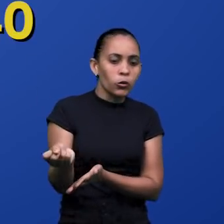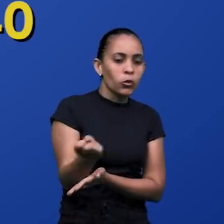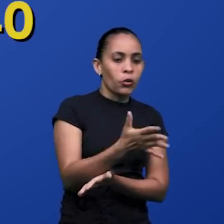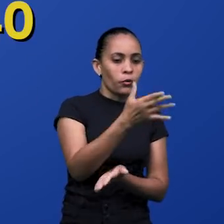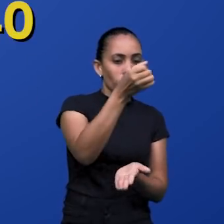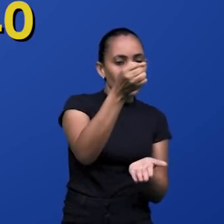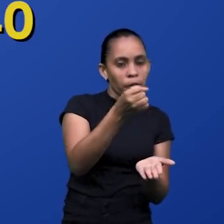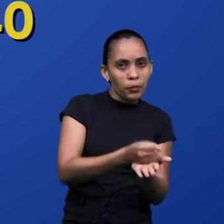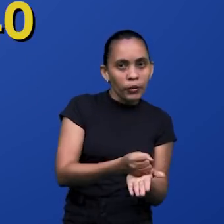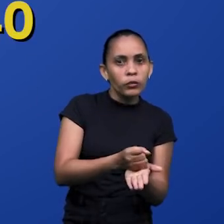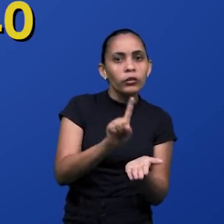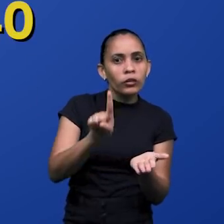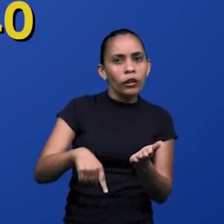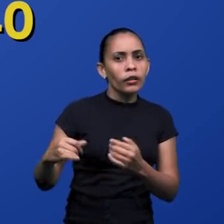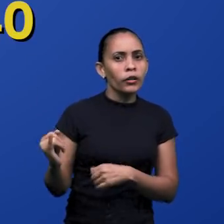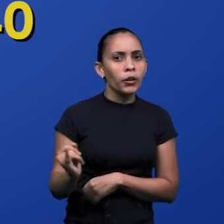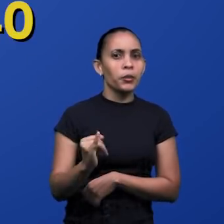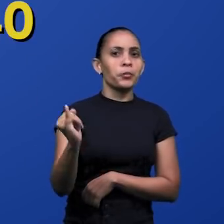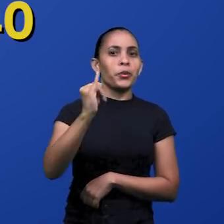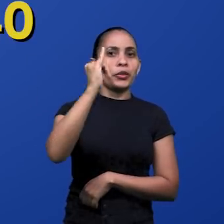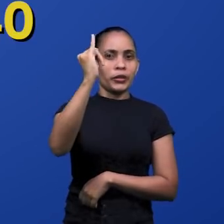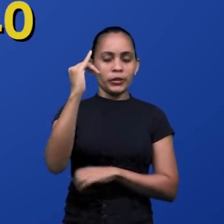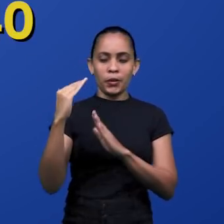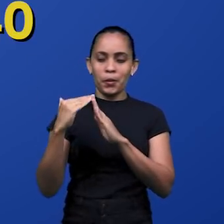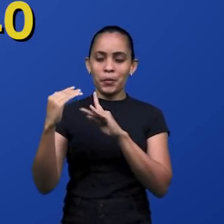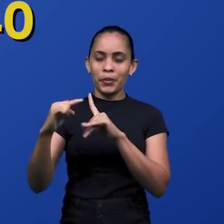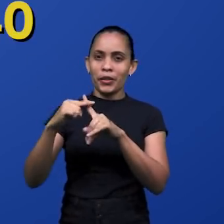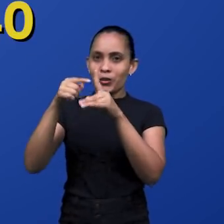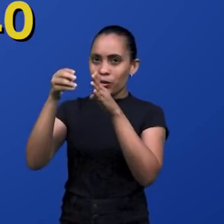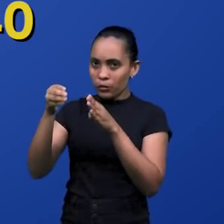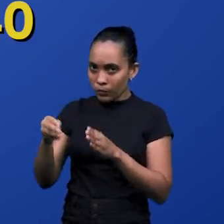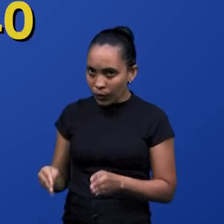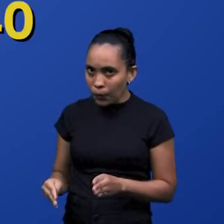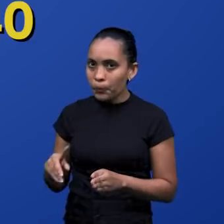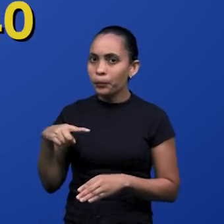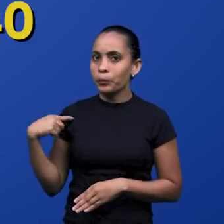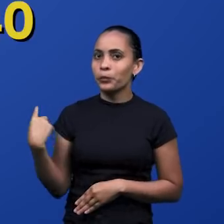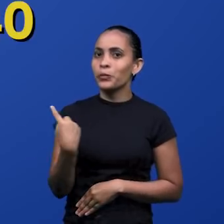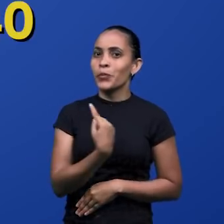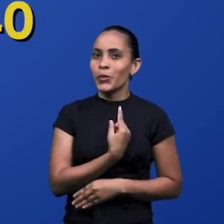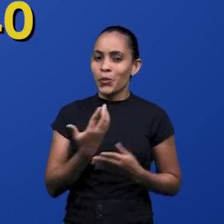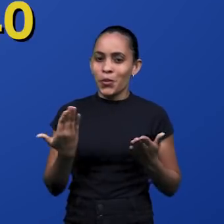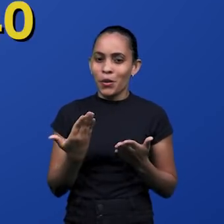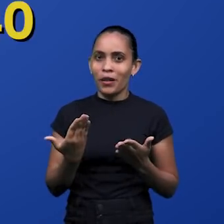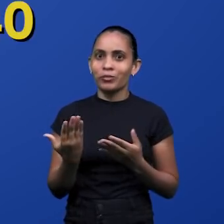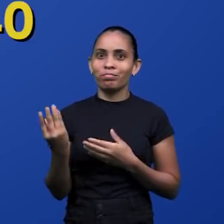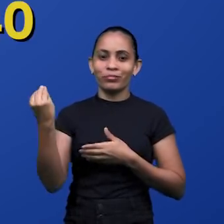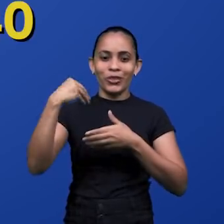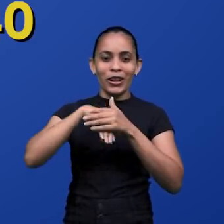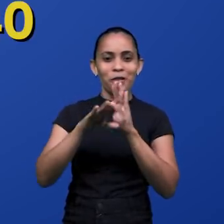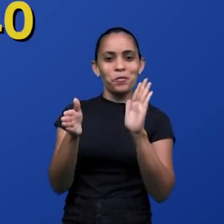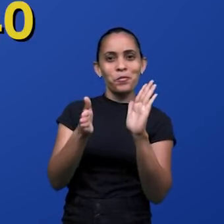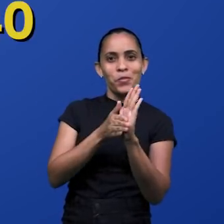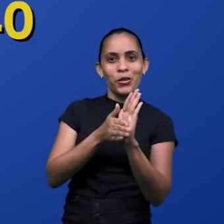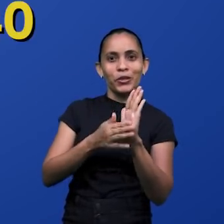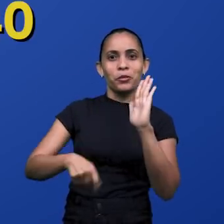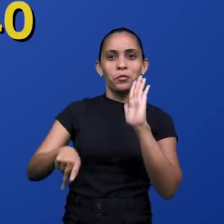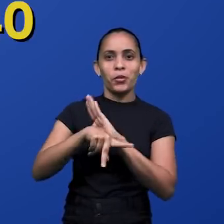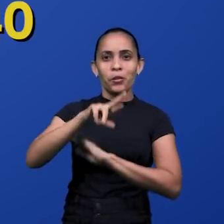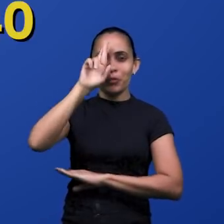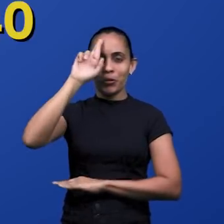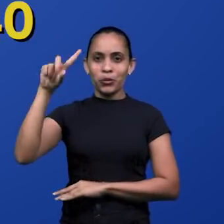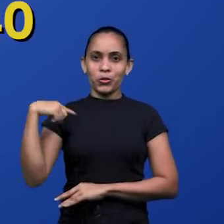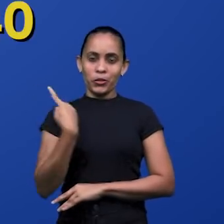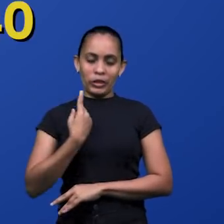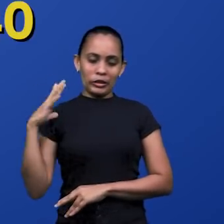devida importância para a igreja fiel. Estamos inseridos no projeto de Deus, temos